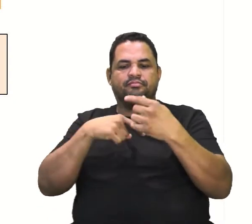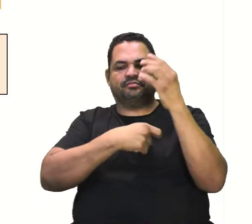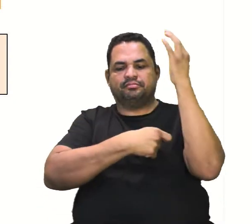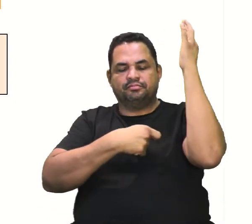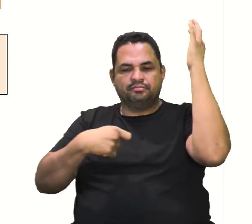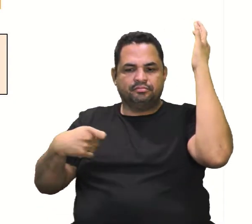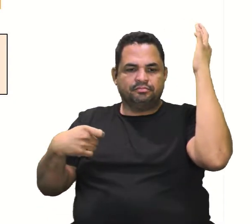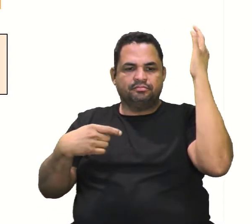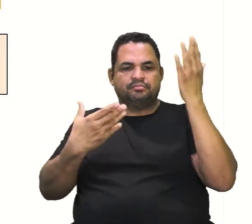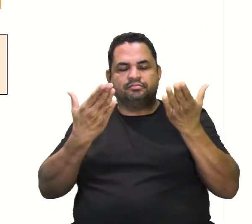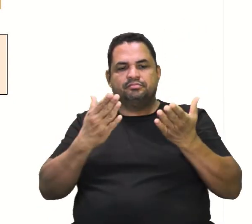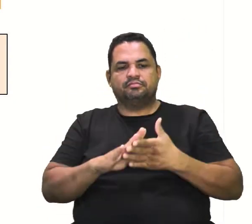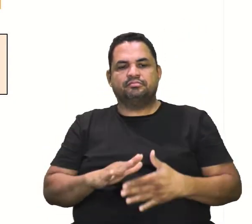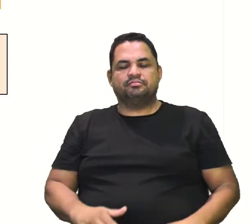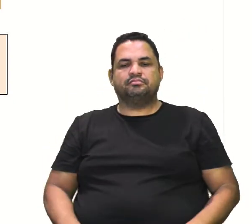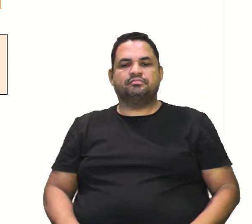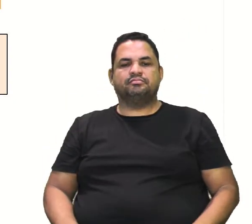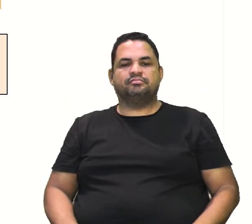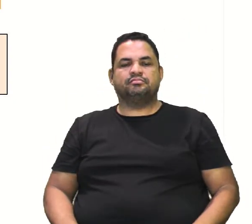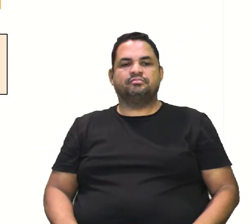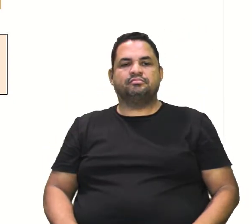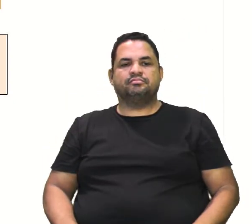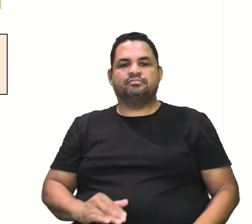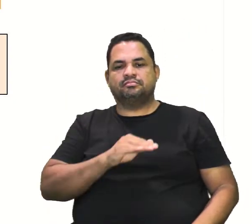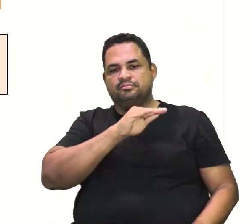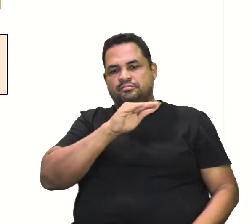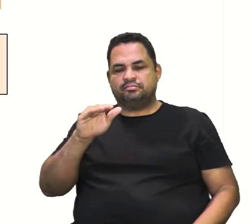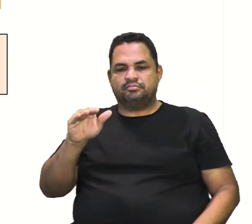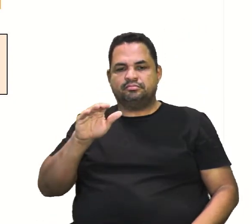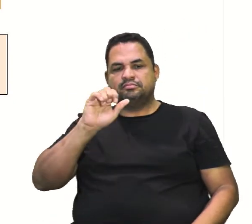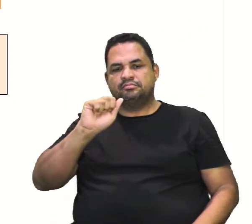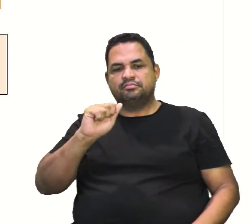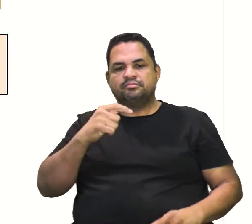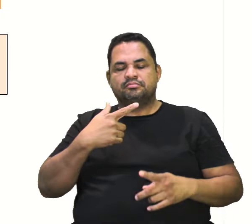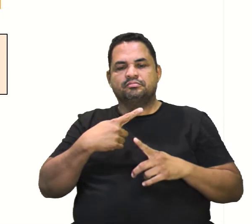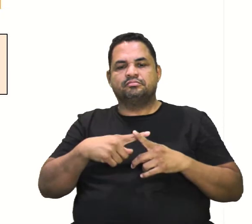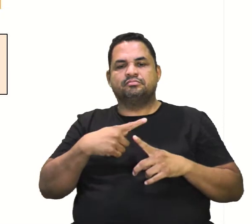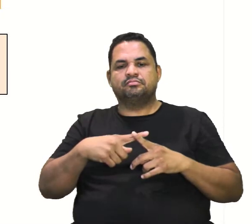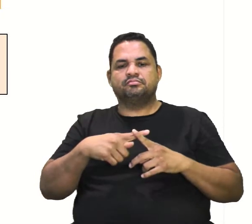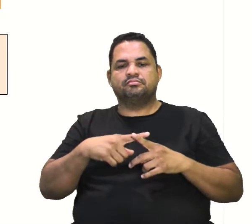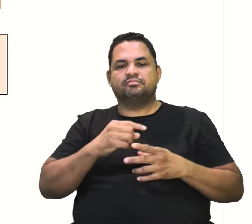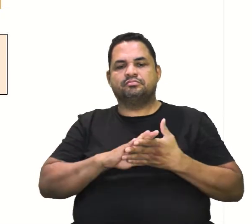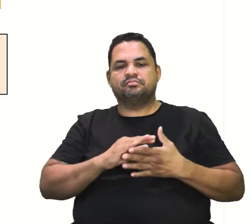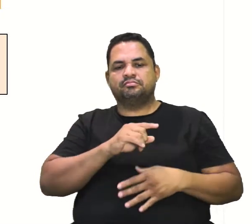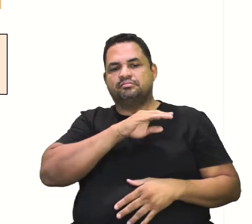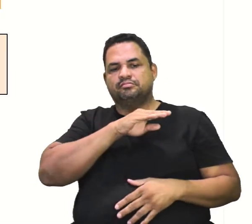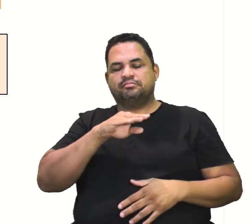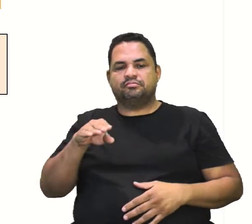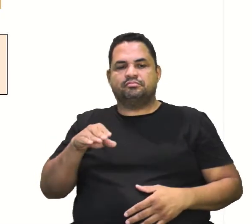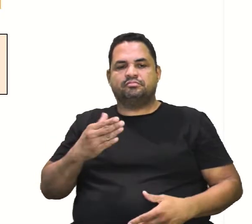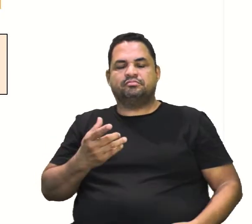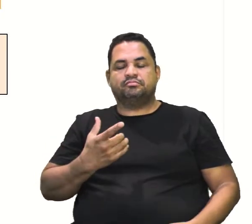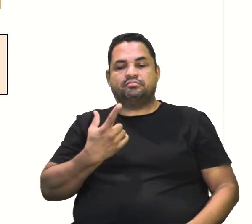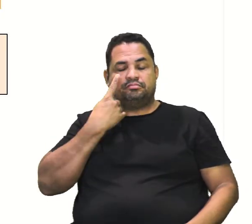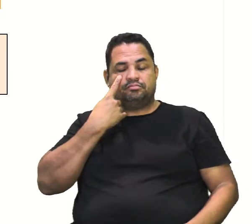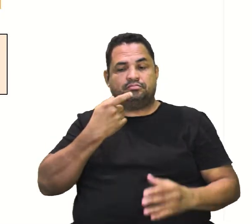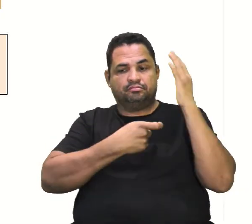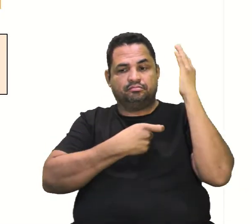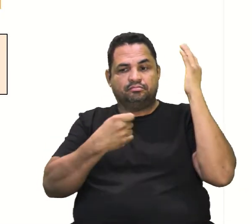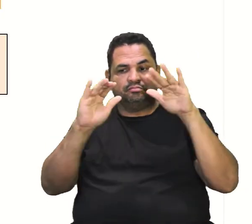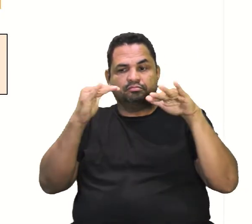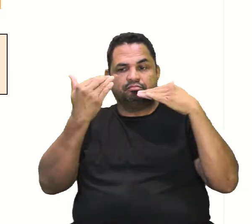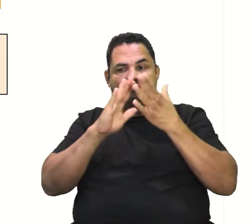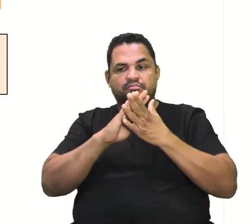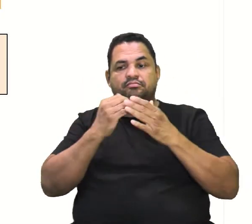eixo, quem determina o eixo é quem vai ficar em cima do nosso A, por conta do nosso eixo maior. Então tem que ficar bem atento, porque isso